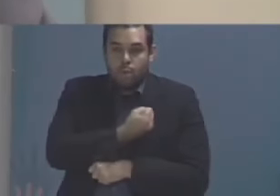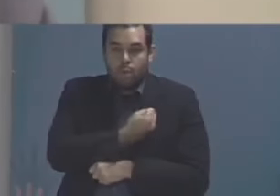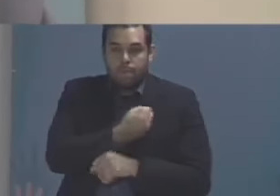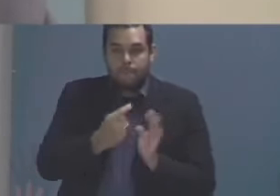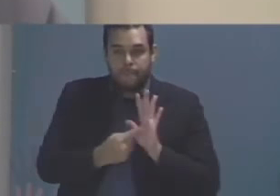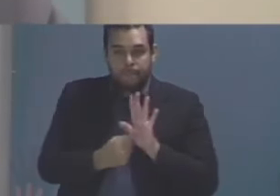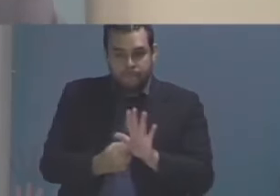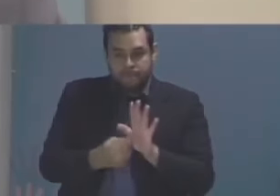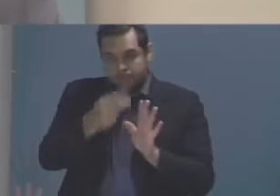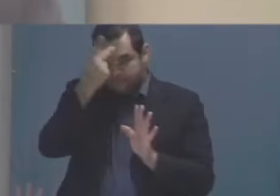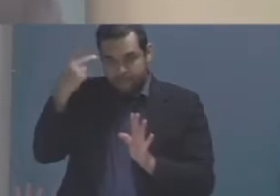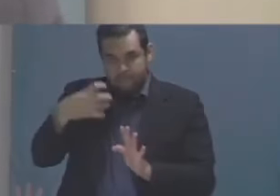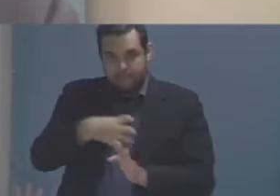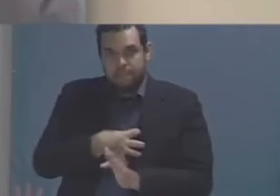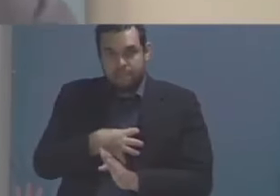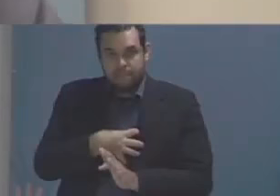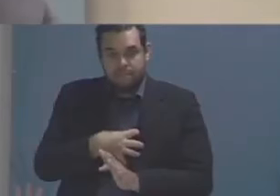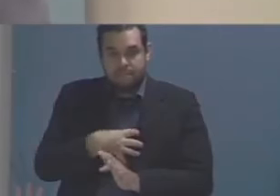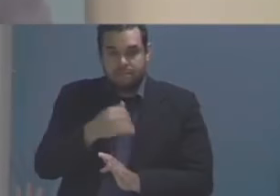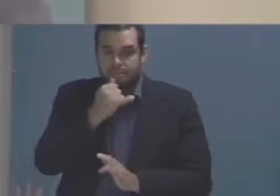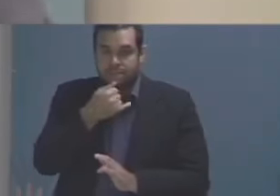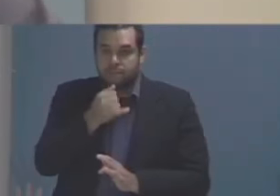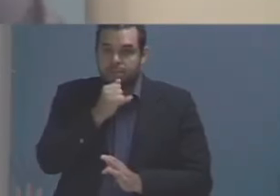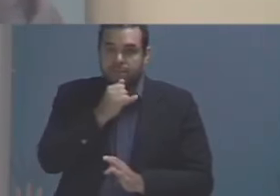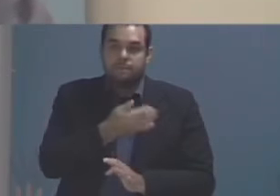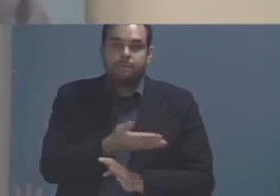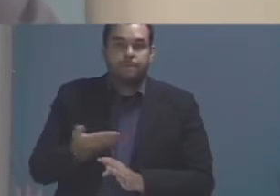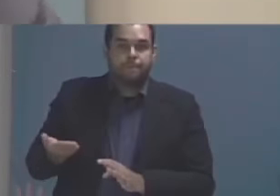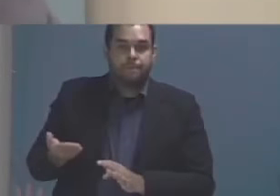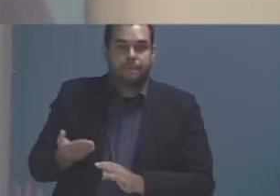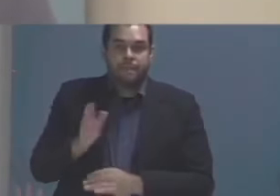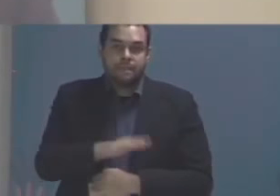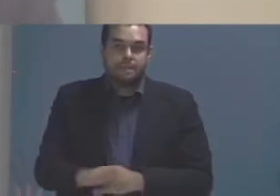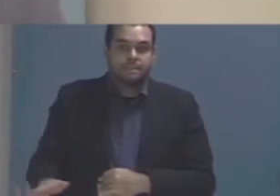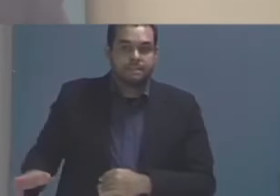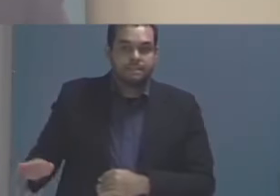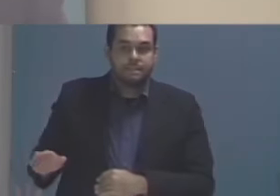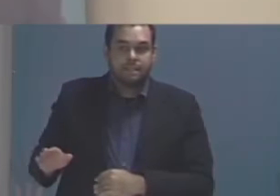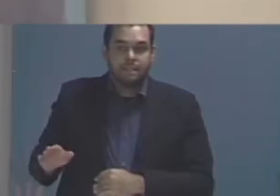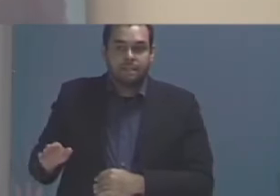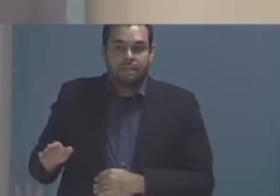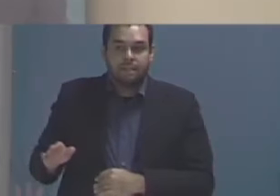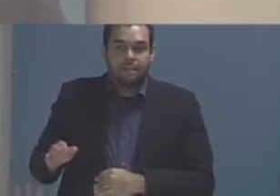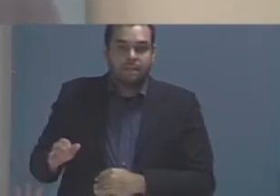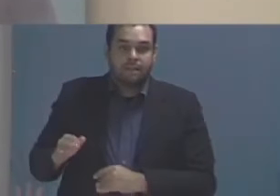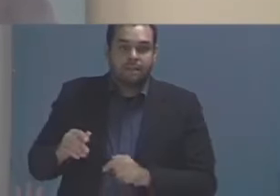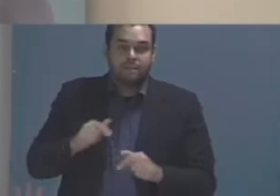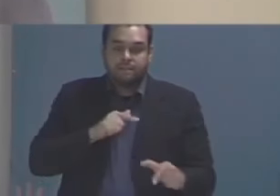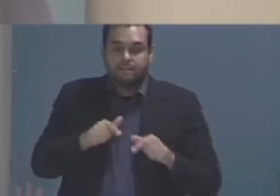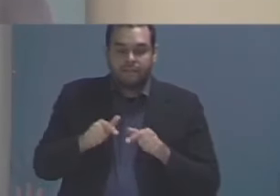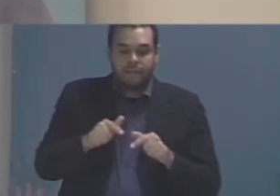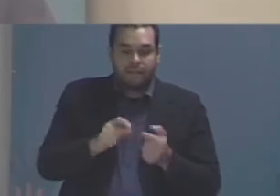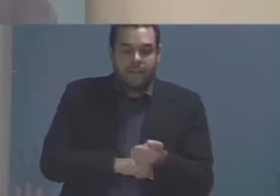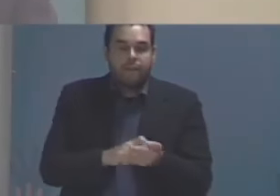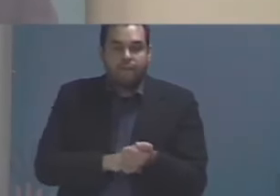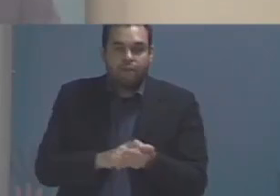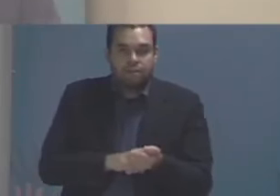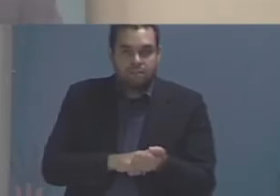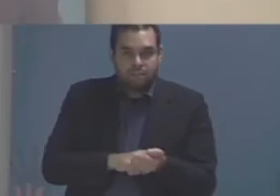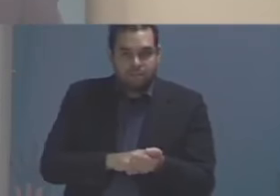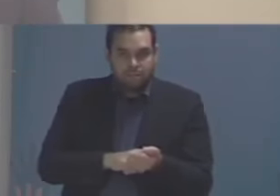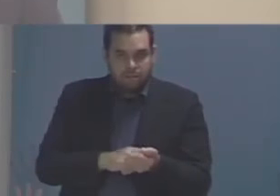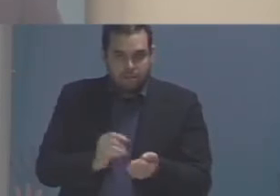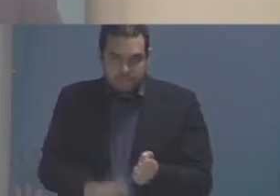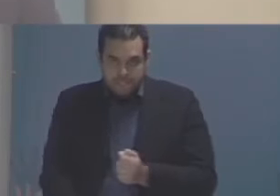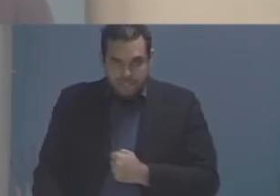com que pessoas se sintam aviltadas. Vou dar um grande exemplo. Uma criança apenas se comportando de uma maneira muito inquieta. Ela não tem TDAH, porque